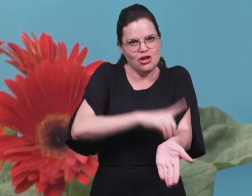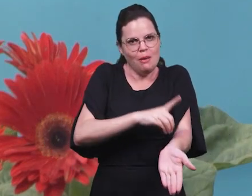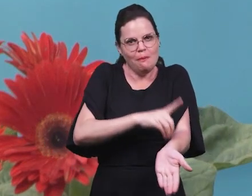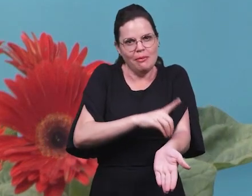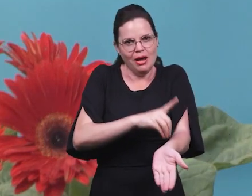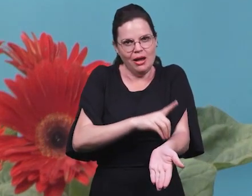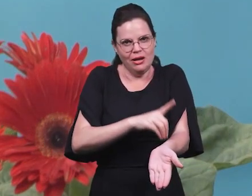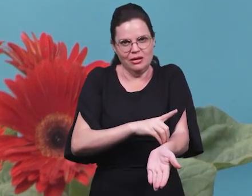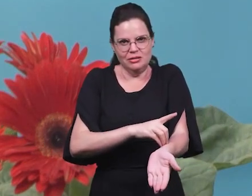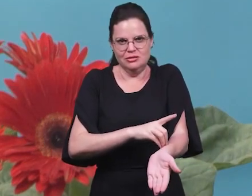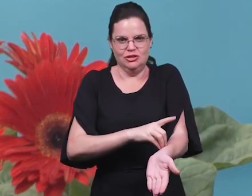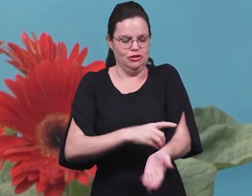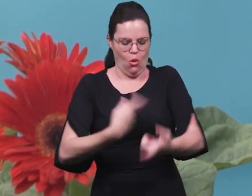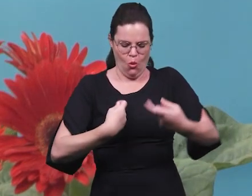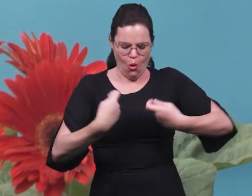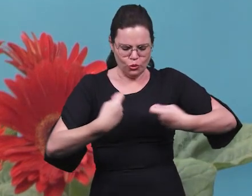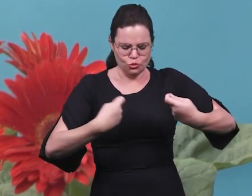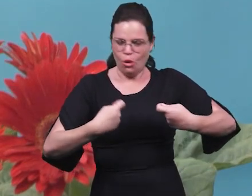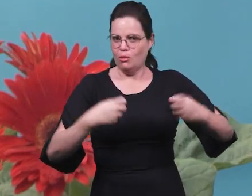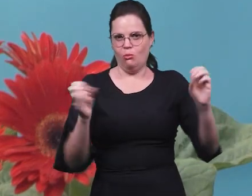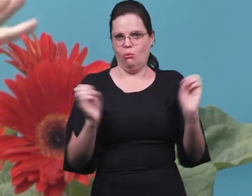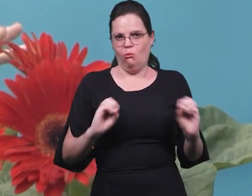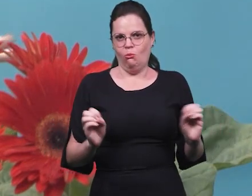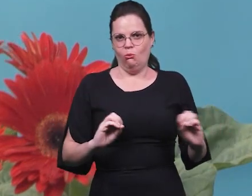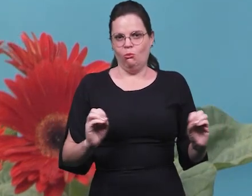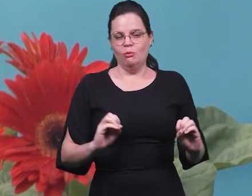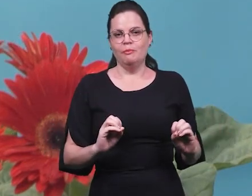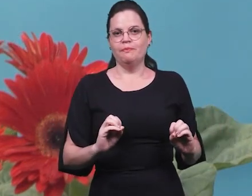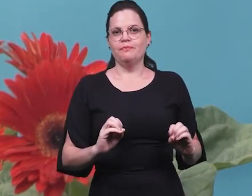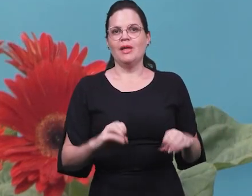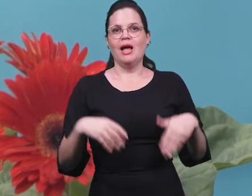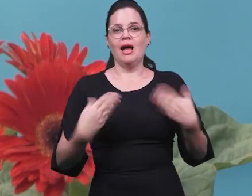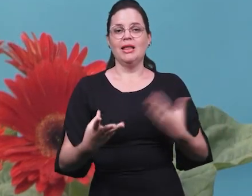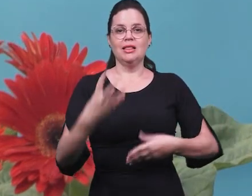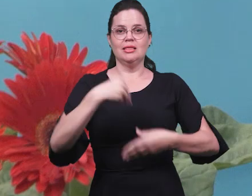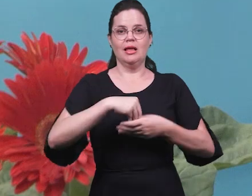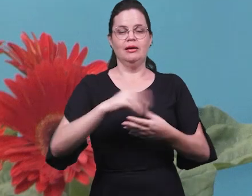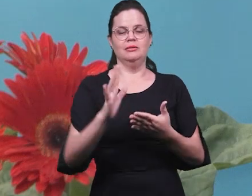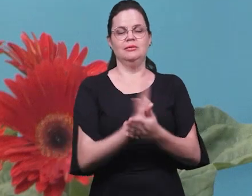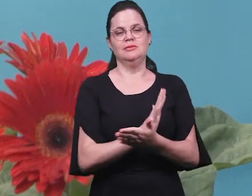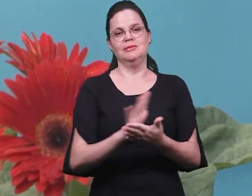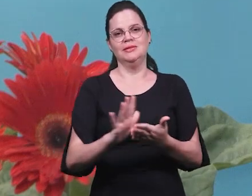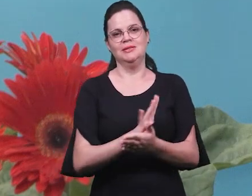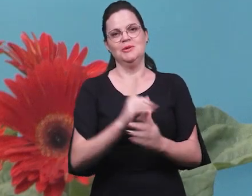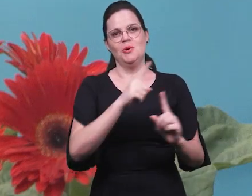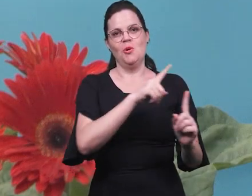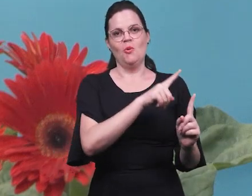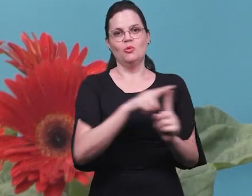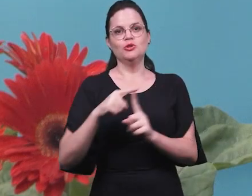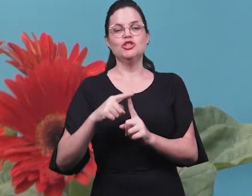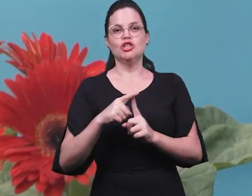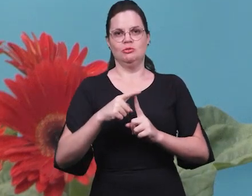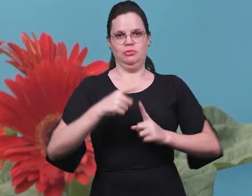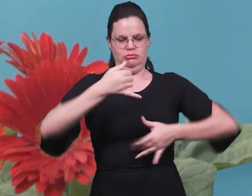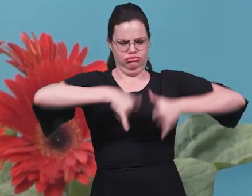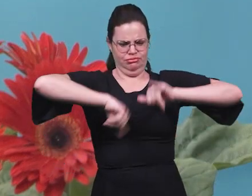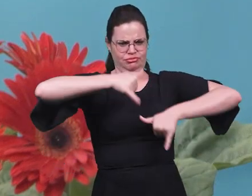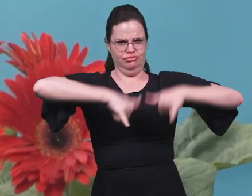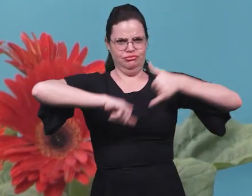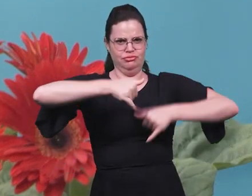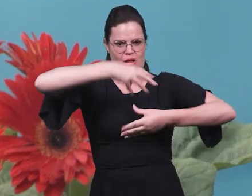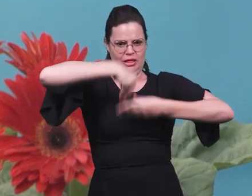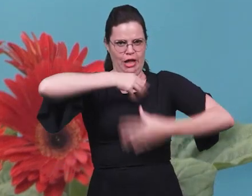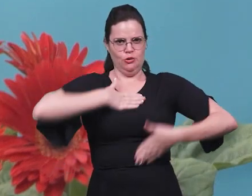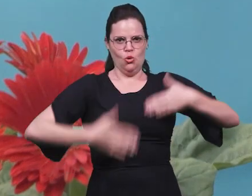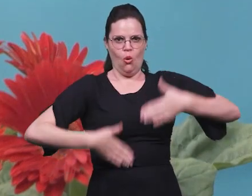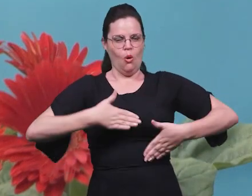está compensado, esses radicais livres, o nosso corpo não consegue realmente, a